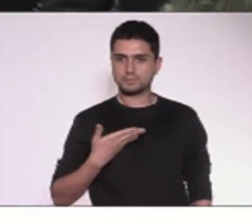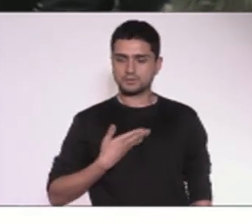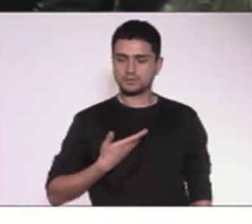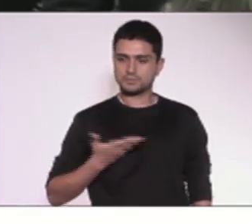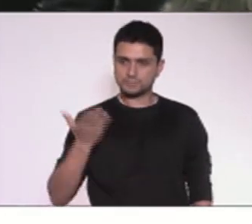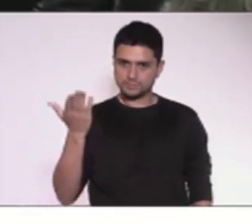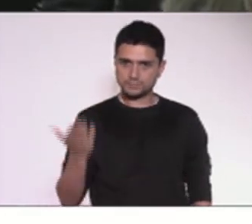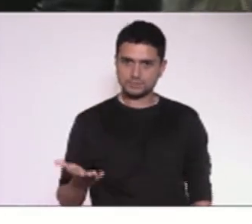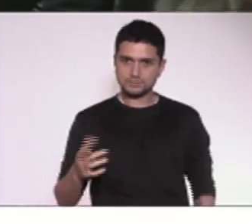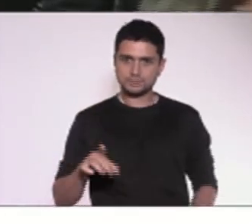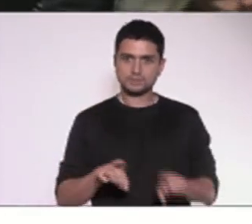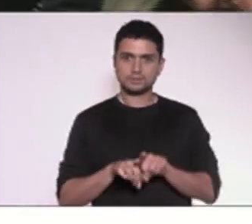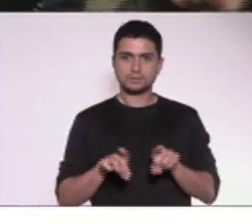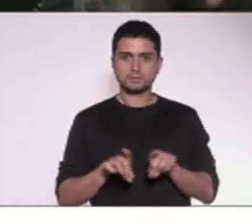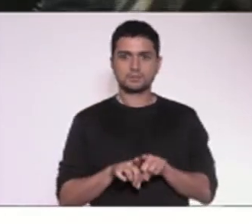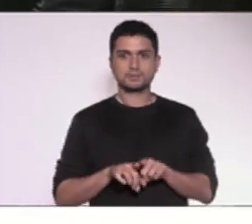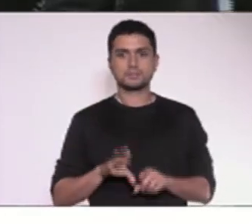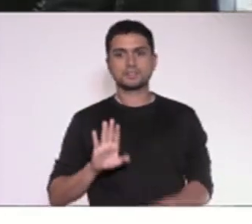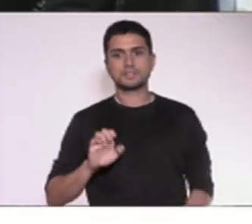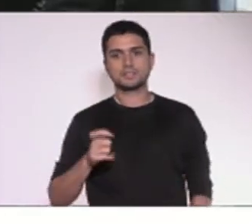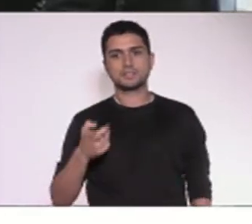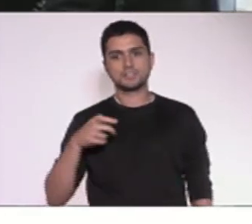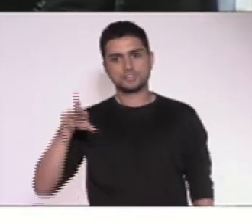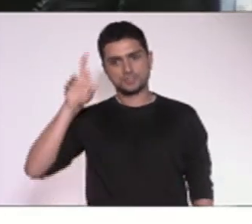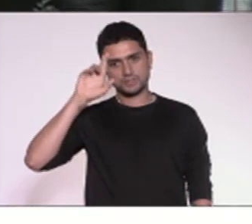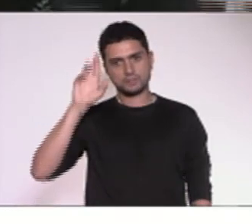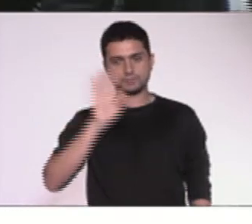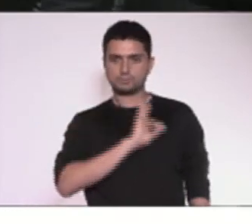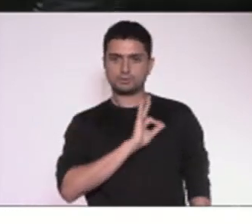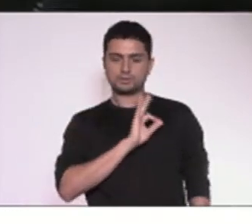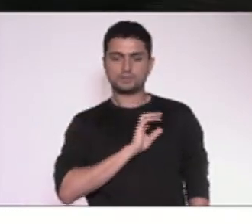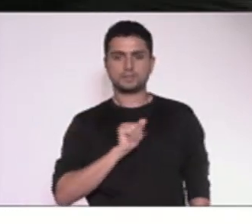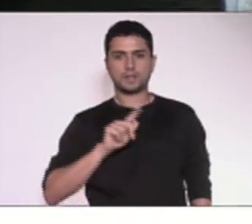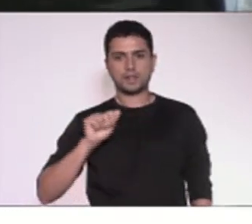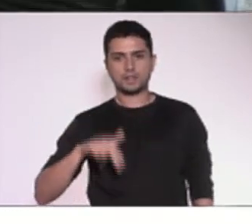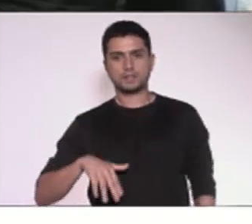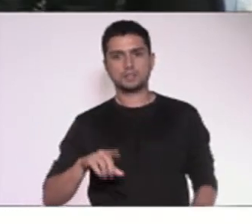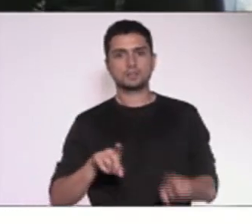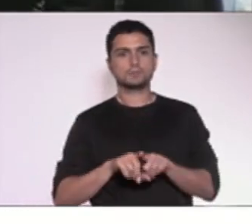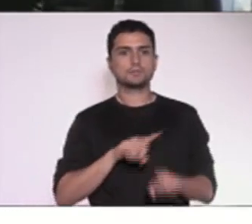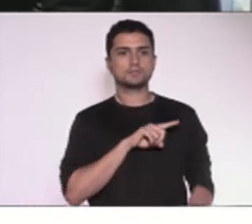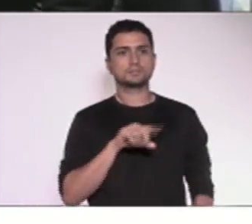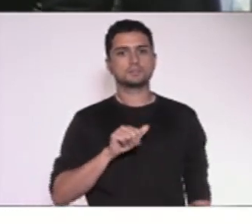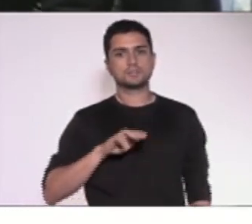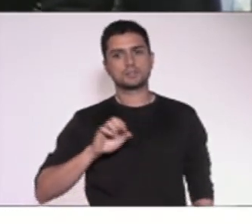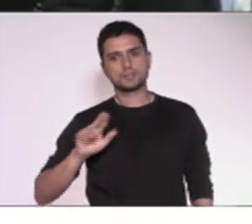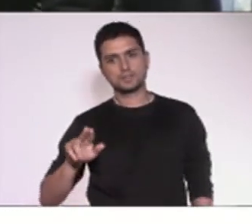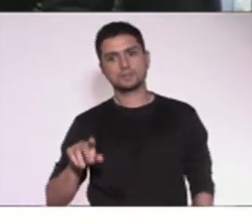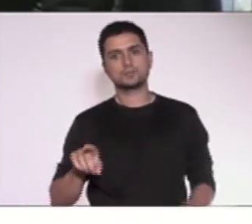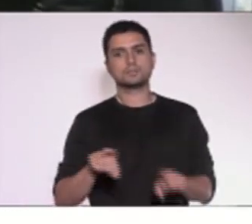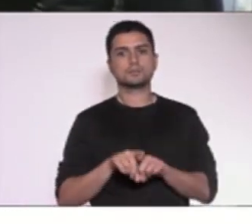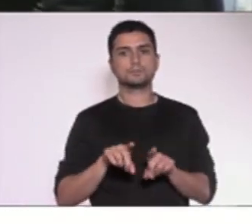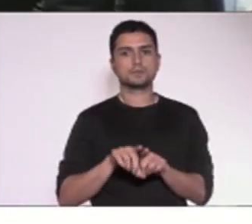vez referência à presença aos ex-chefes de polícia, doutor Alan Turnovski, doutor Zaqueu Teixeira, doutora Marta.